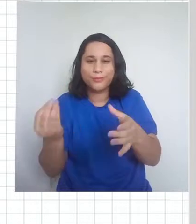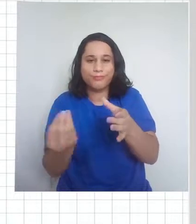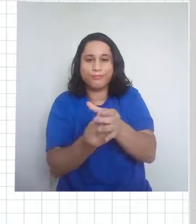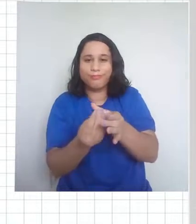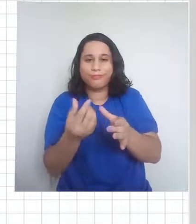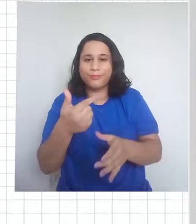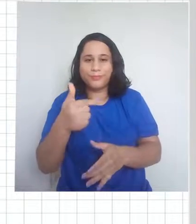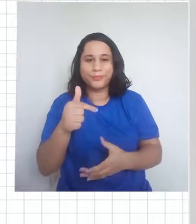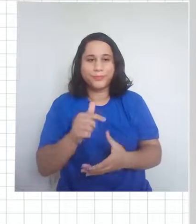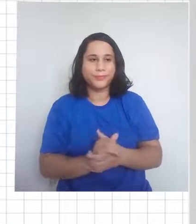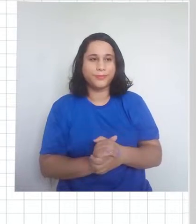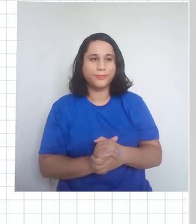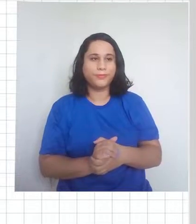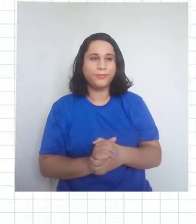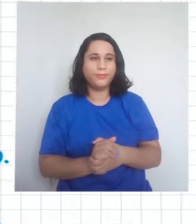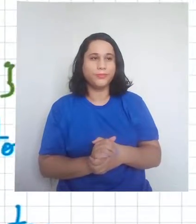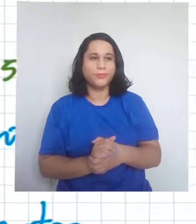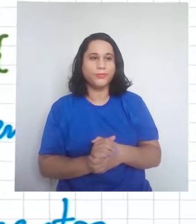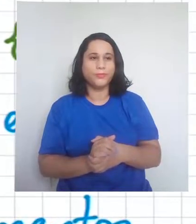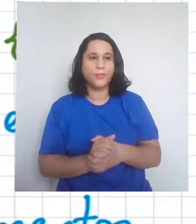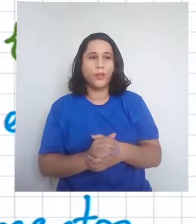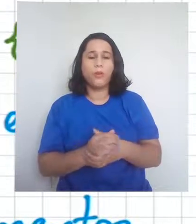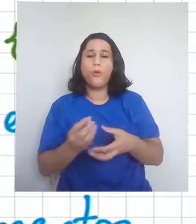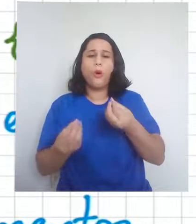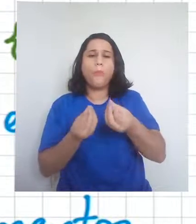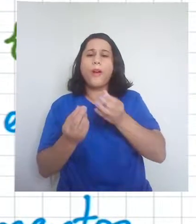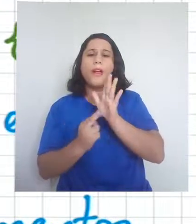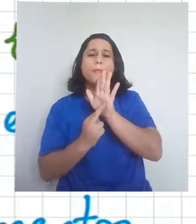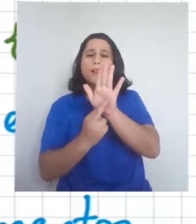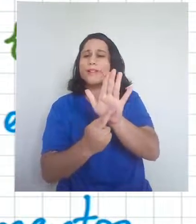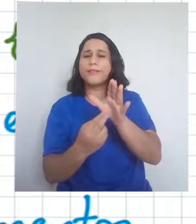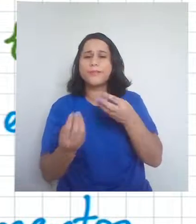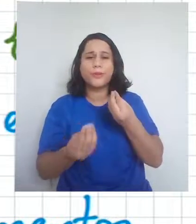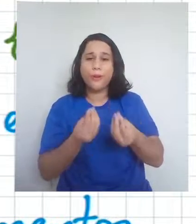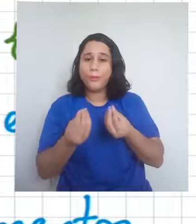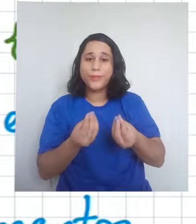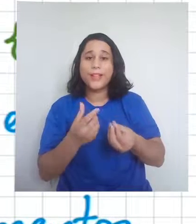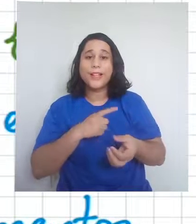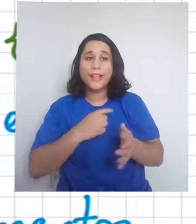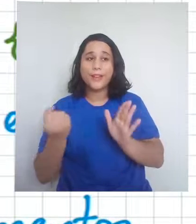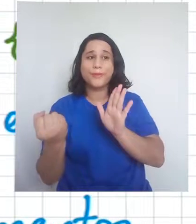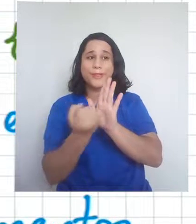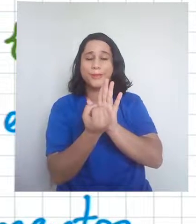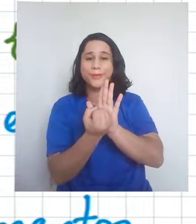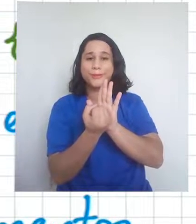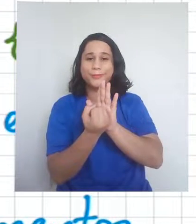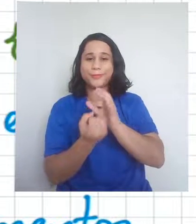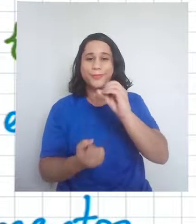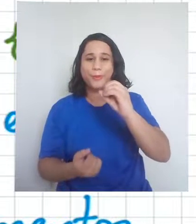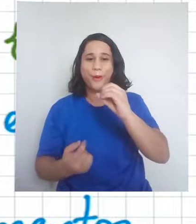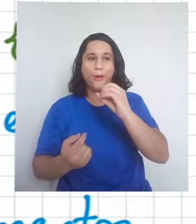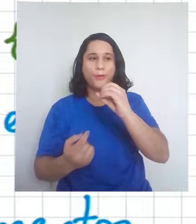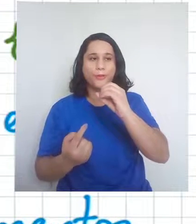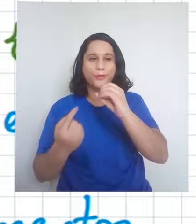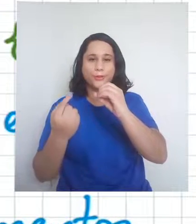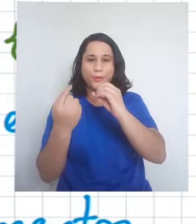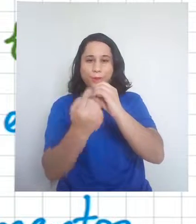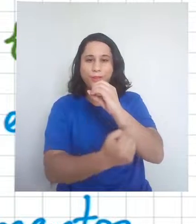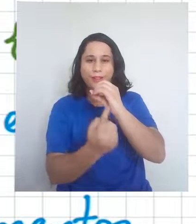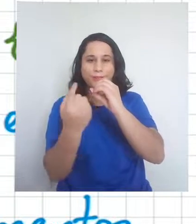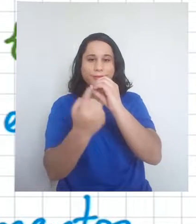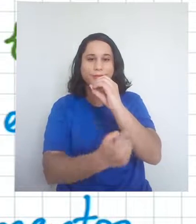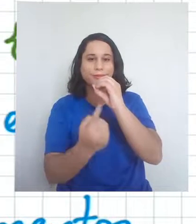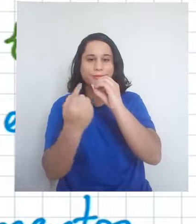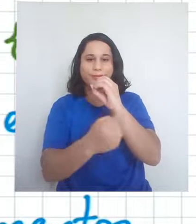conjunto não possui nenhum elemento, a gente diz assim, ó, faz esse símbolozinho. É um O ou um zero, né,